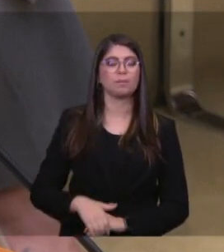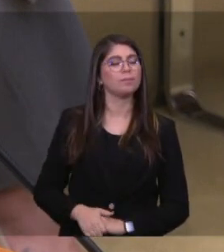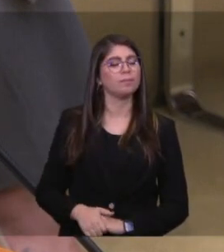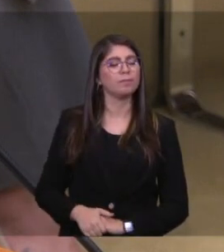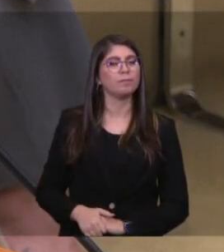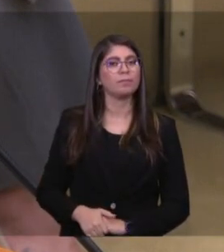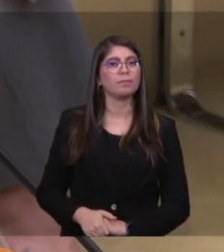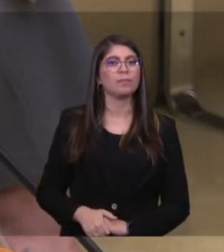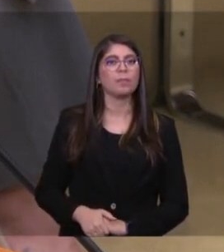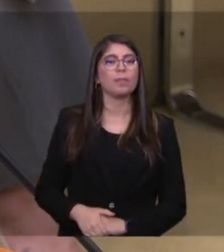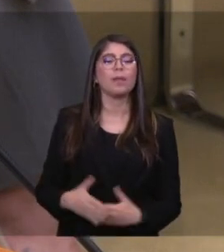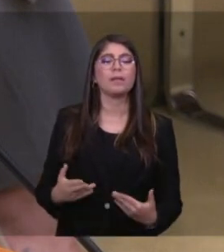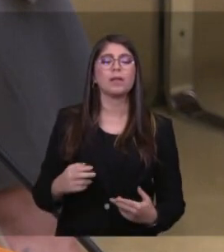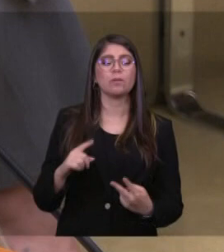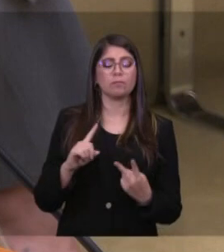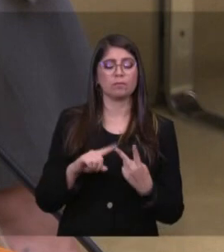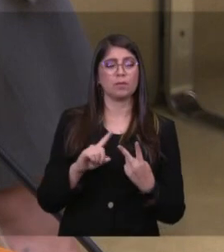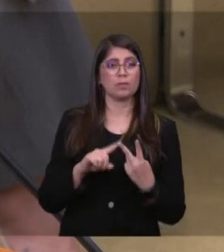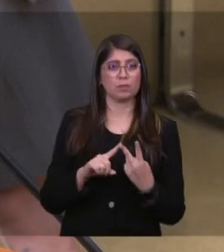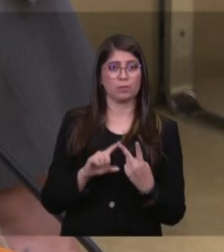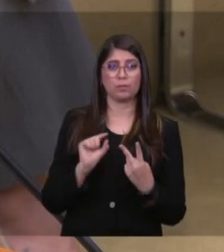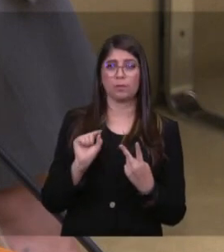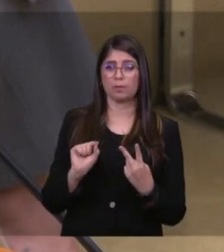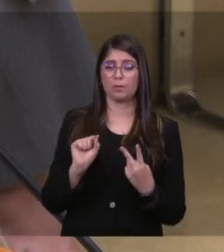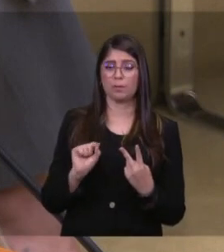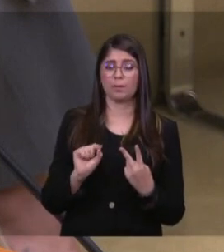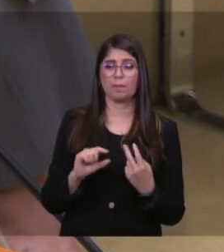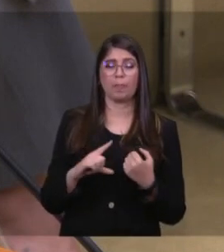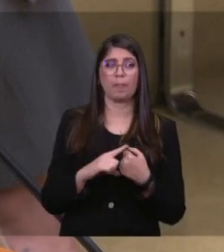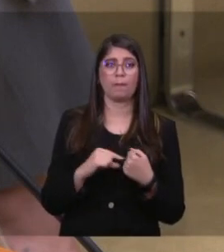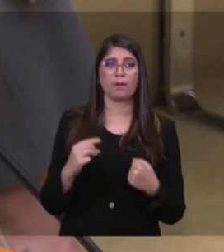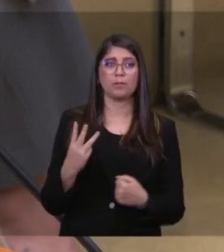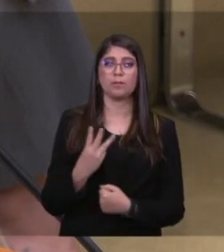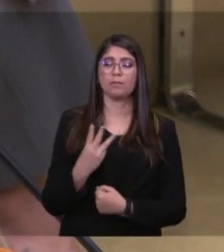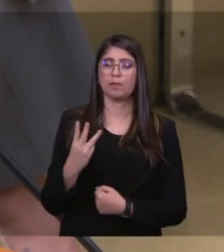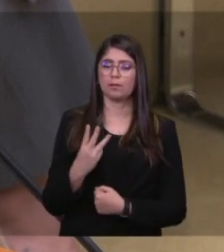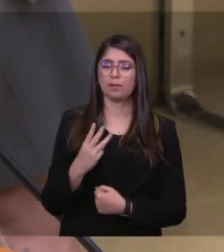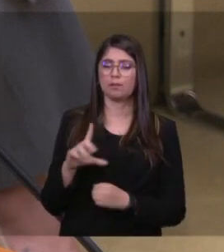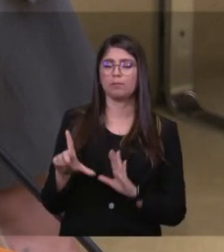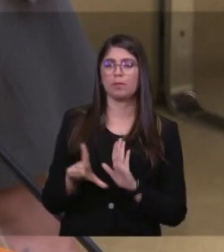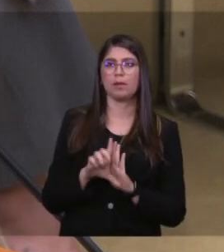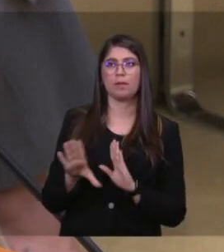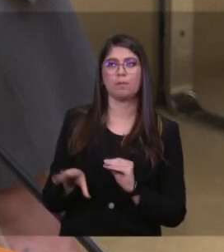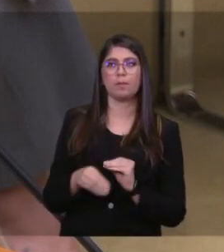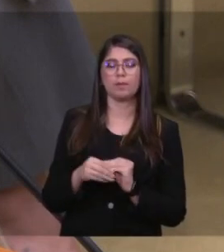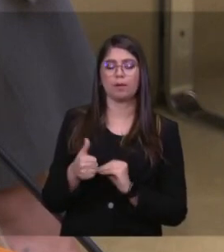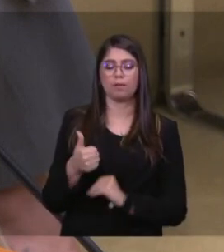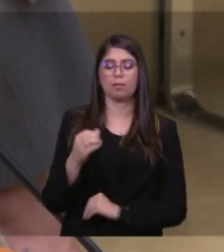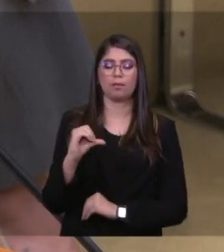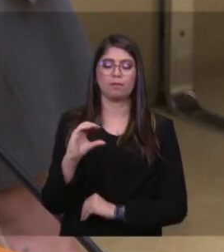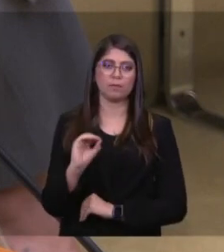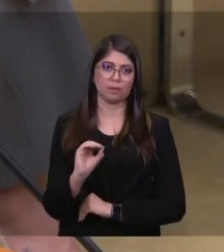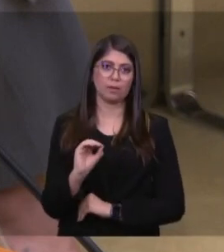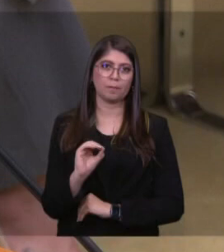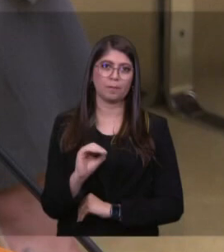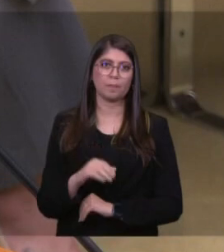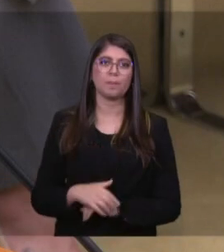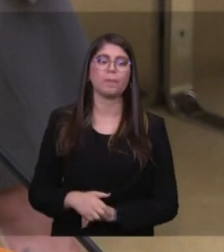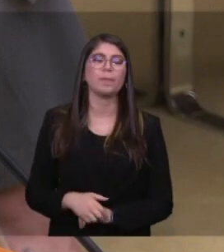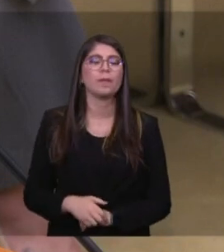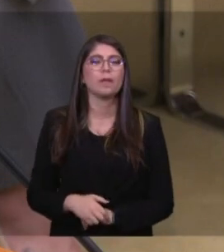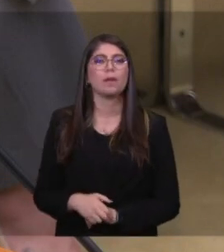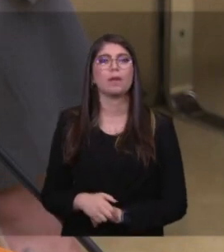já passo para a segunda reflexão, que é a respeito do artigo 3º da Lei Complementar 190. Em instituindo esse